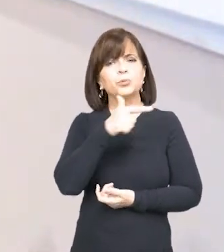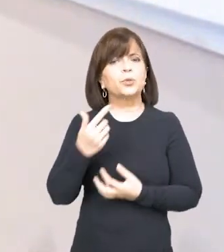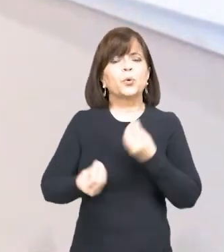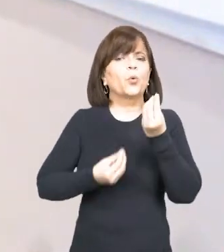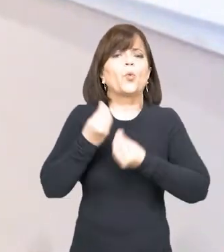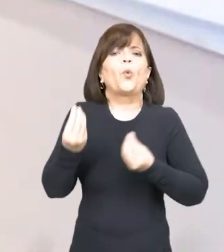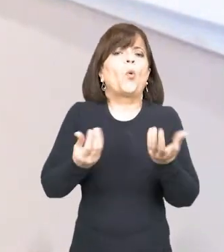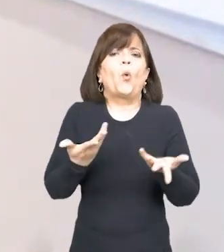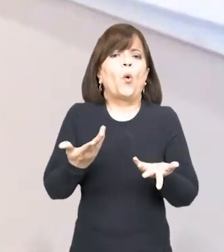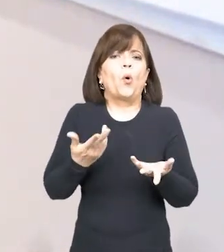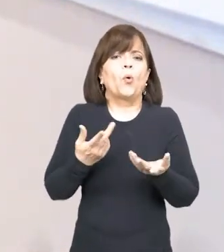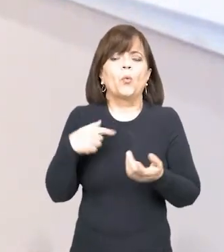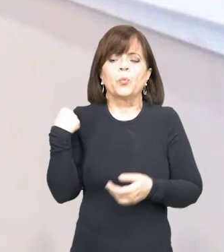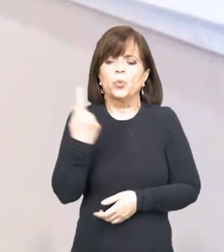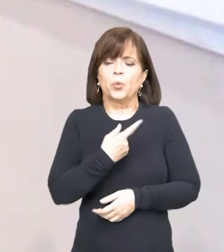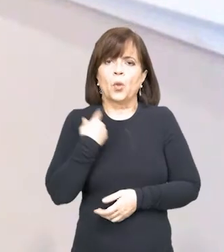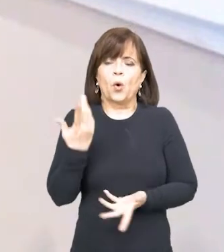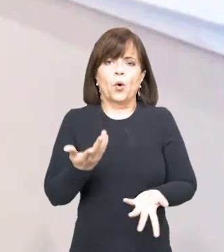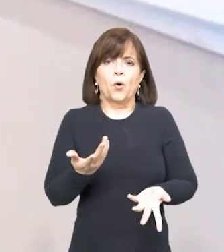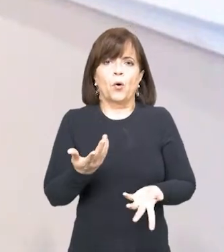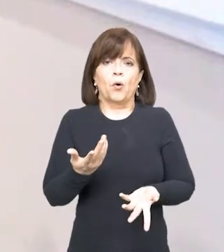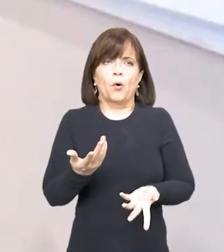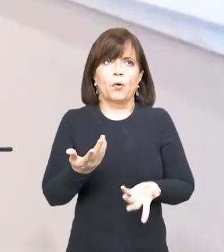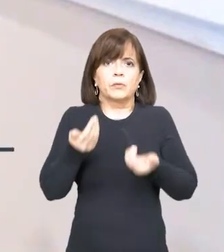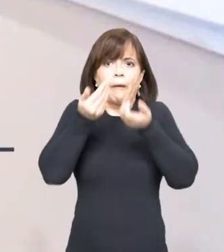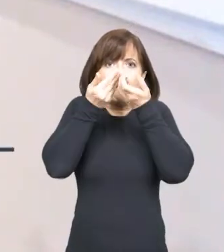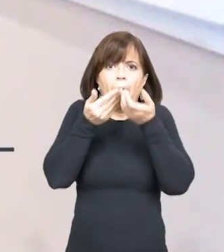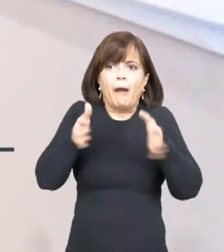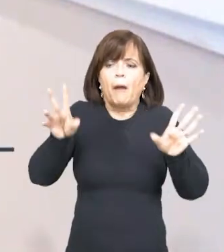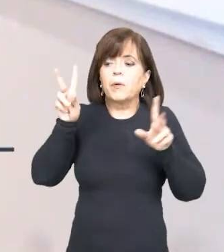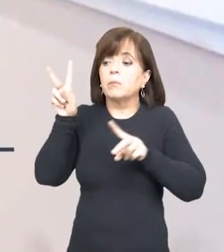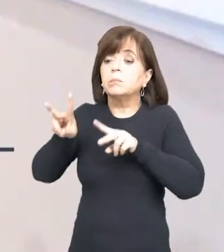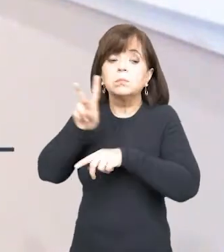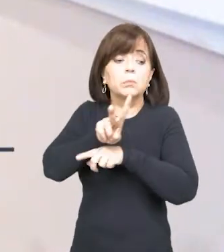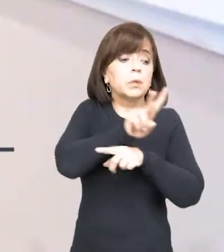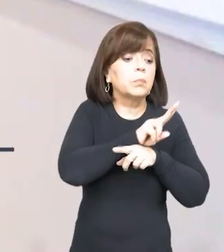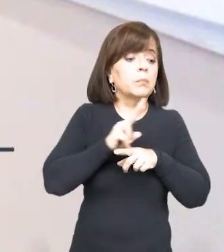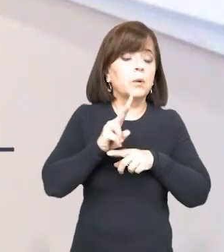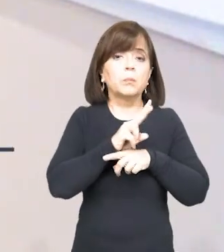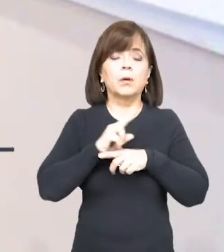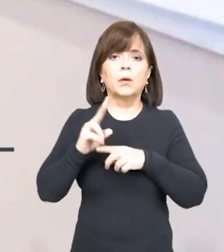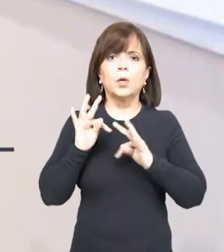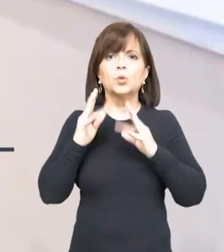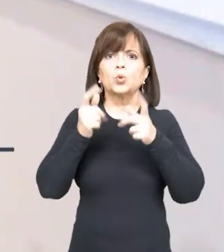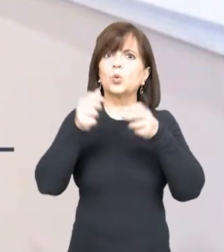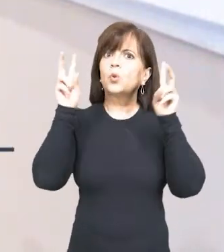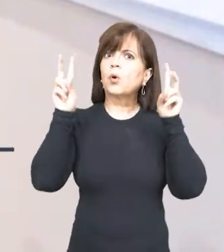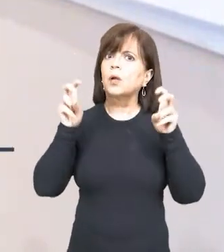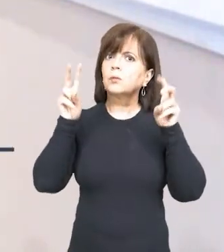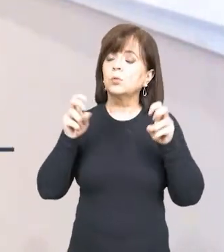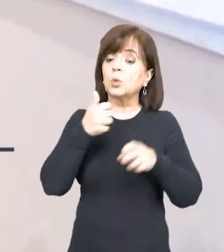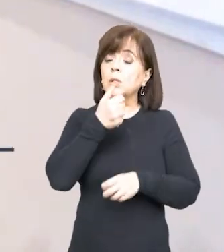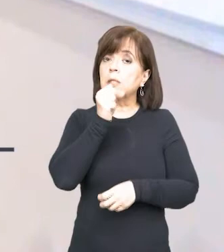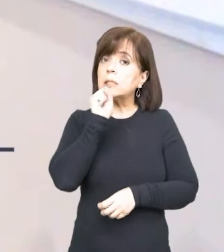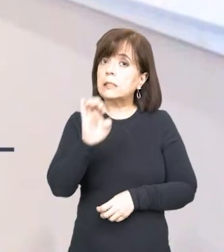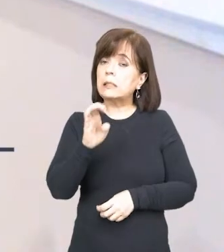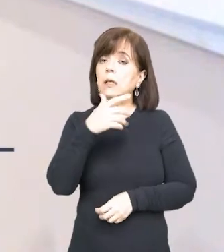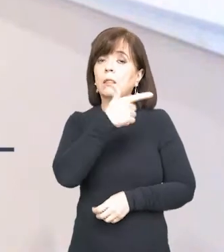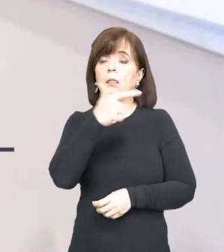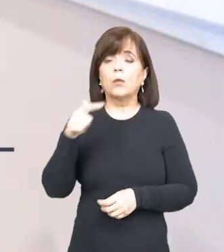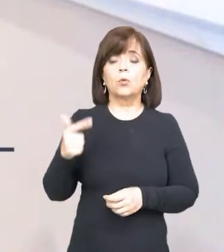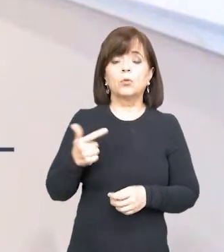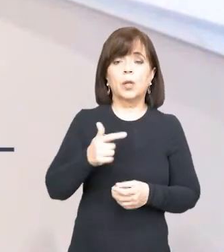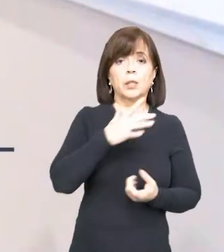dar uma cobertura, vamos dizer assim, abrangente, né, para esse assunto, se a gente não tiver as duas